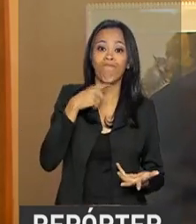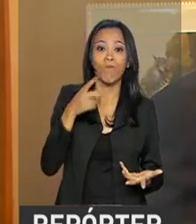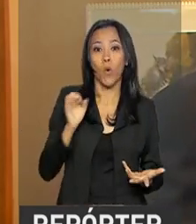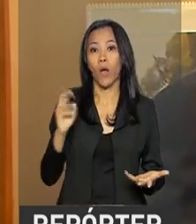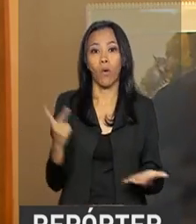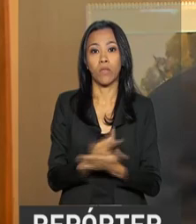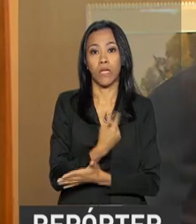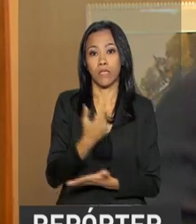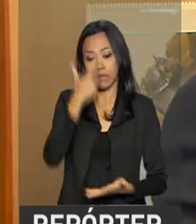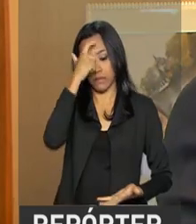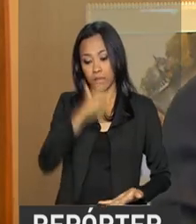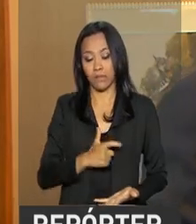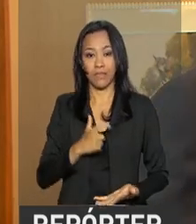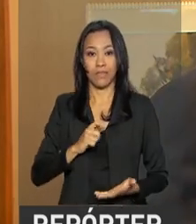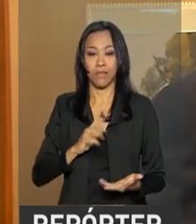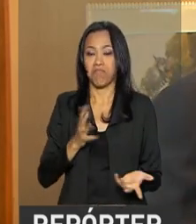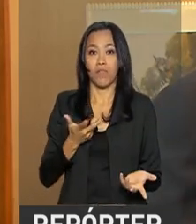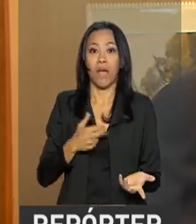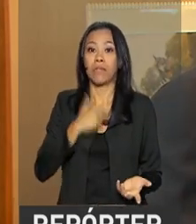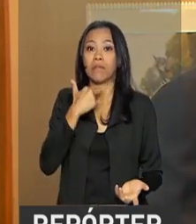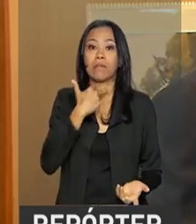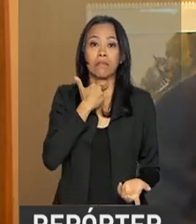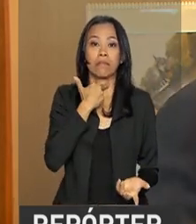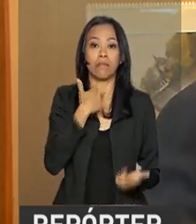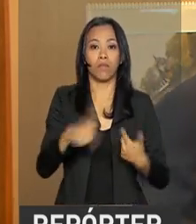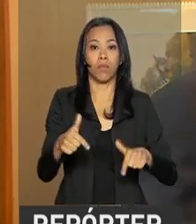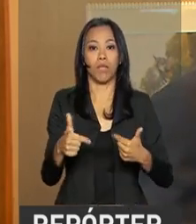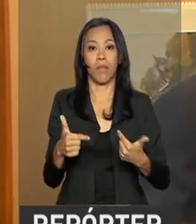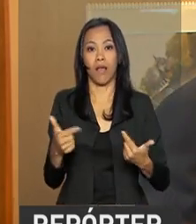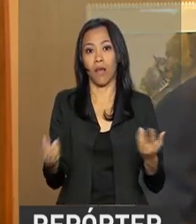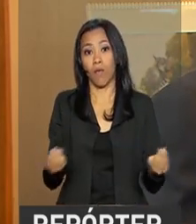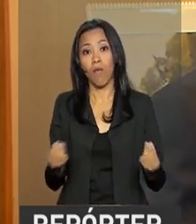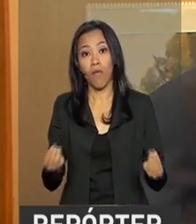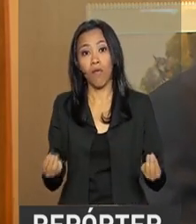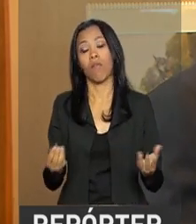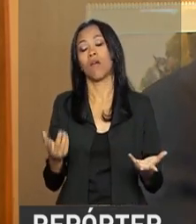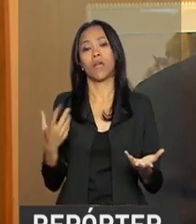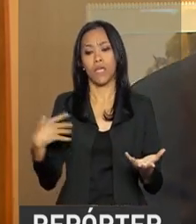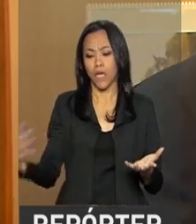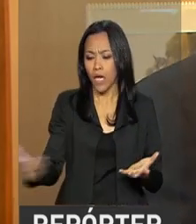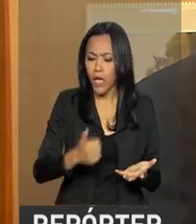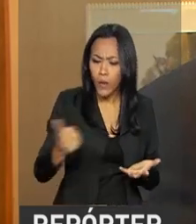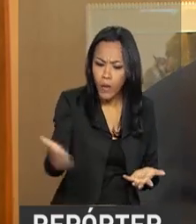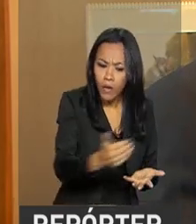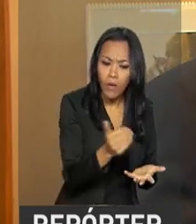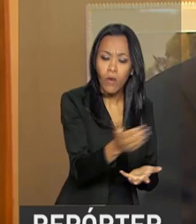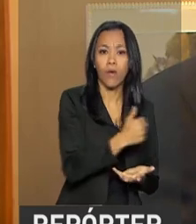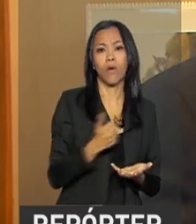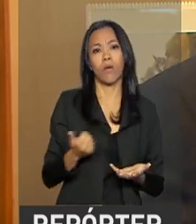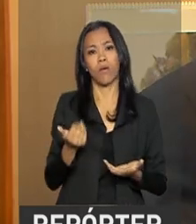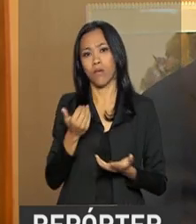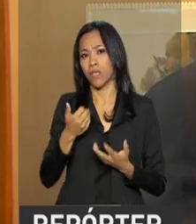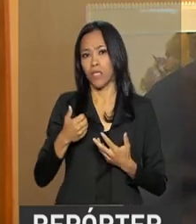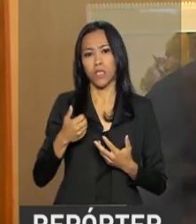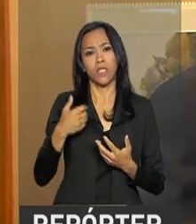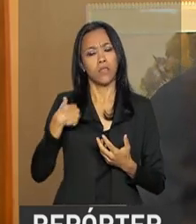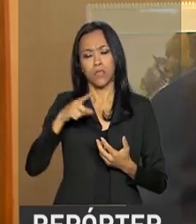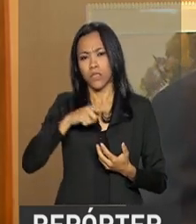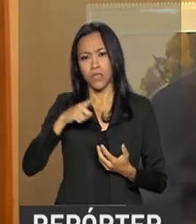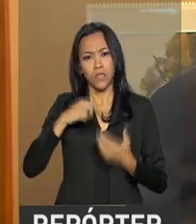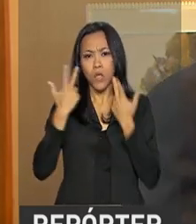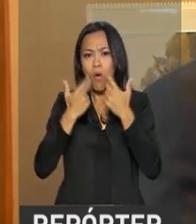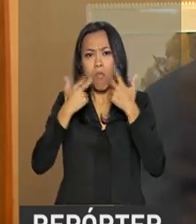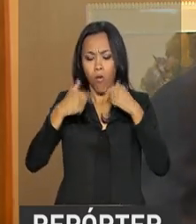acidente ele fica impossibilidade de trabalhar ele que recolhe que trabalha que segue os seus nas suas funções como